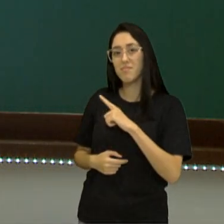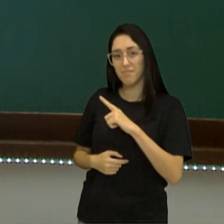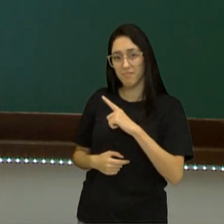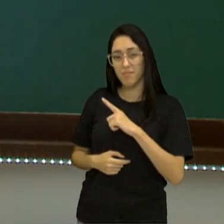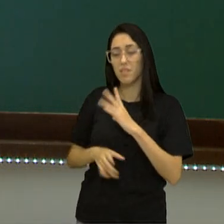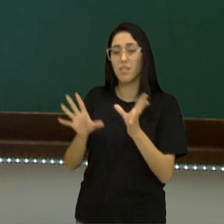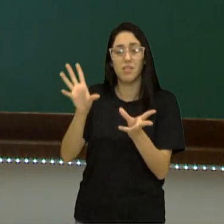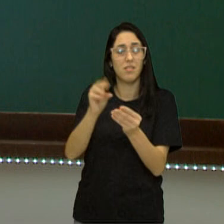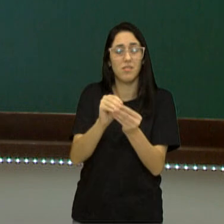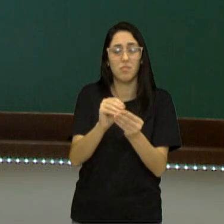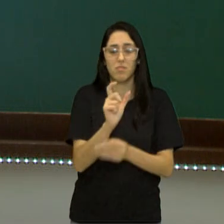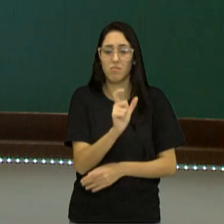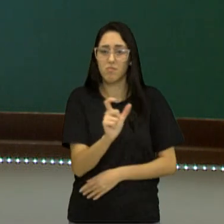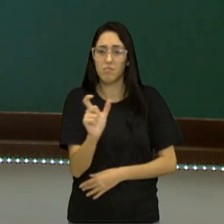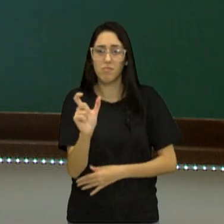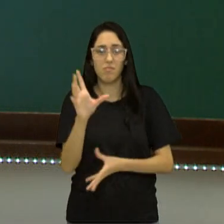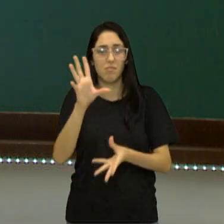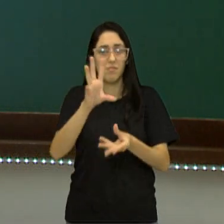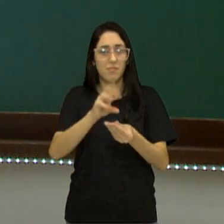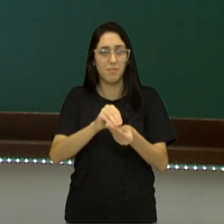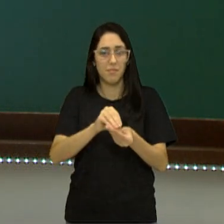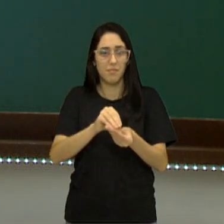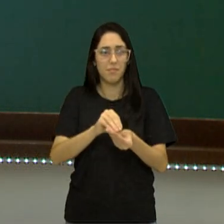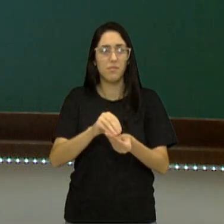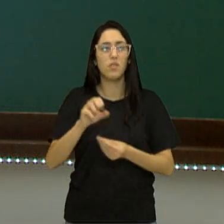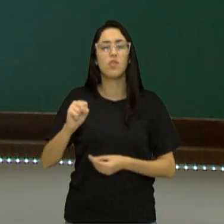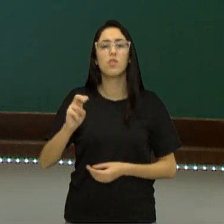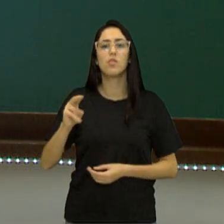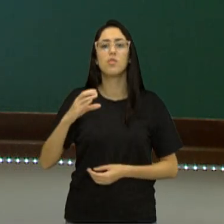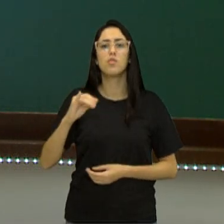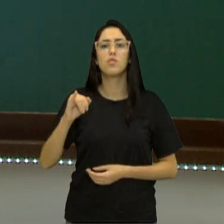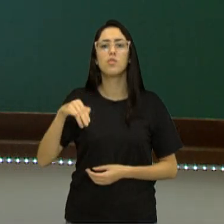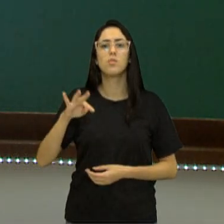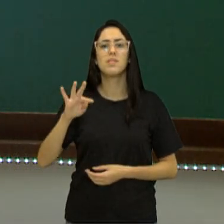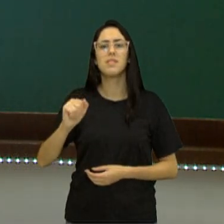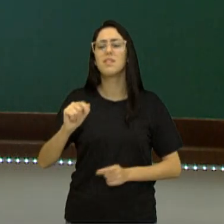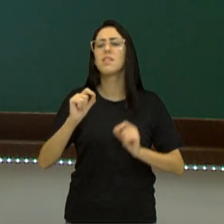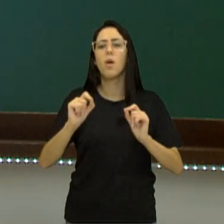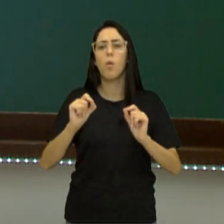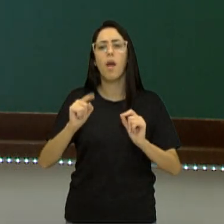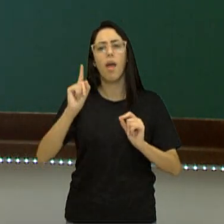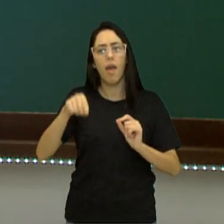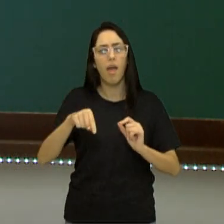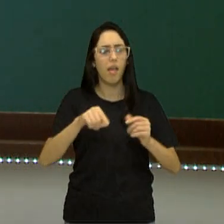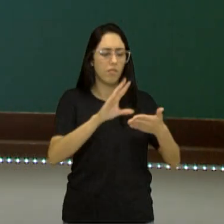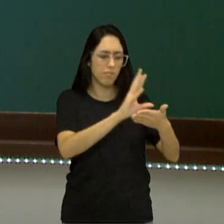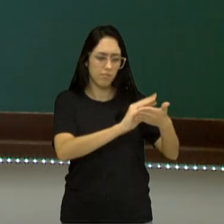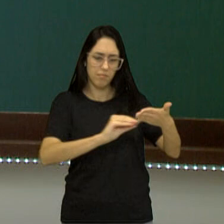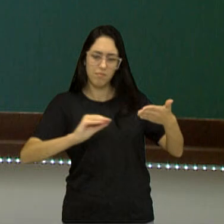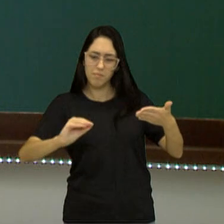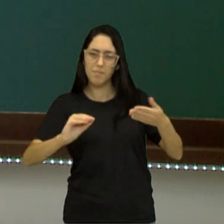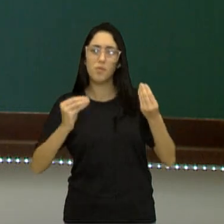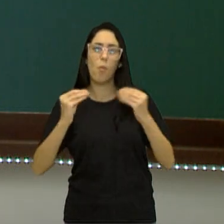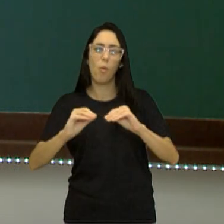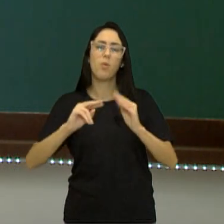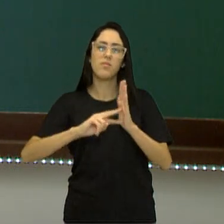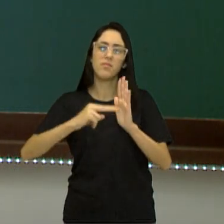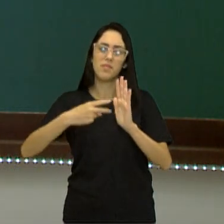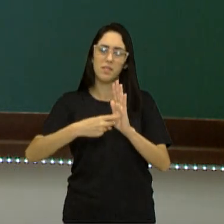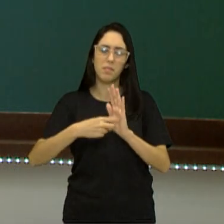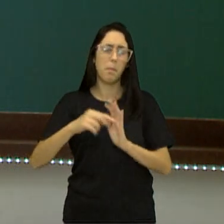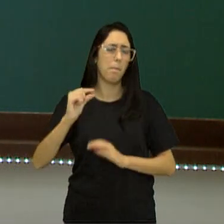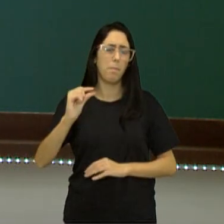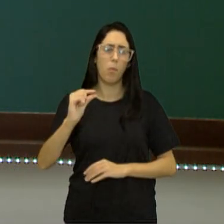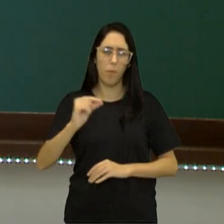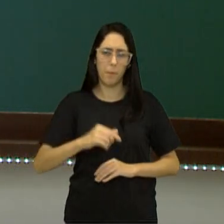Resumida em poucas palavras. Aqui, ó, o sucinta, o que significa? O glossário é isso, ele puxa. Então, aqui, pequenininho o